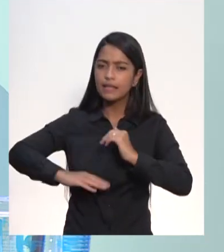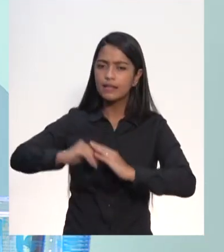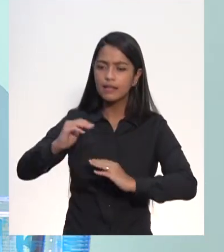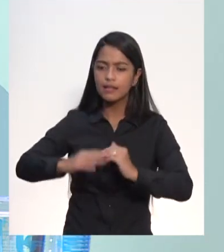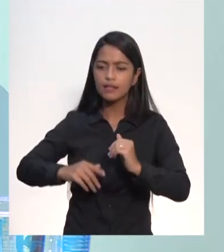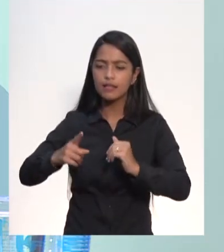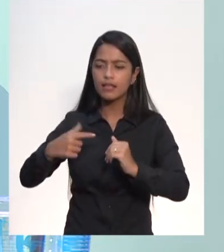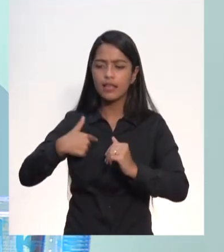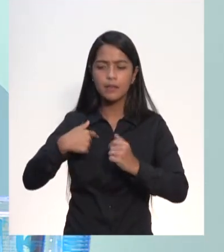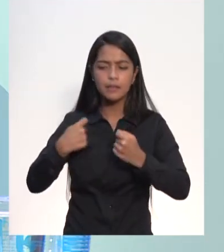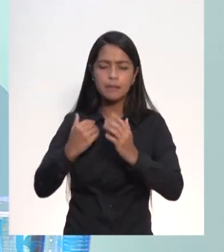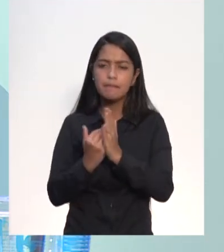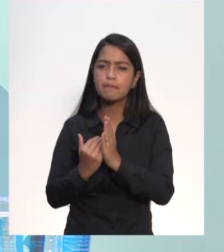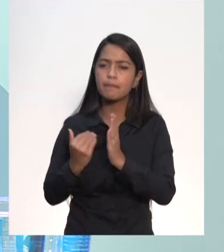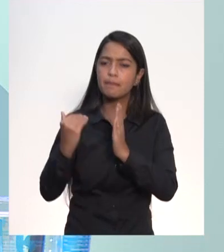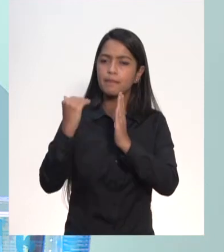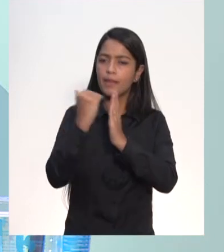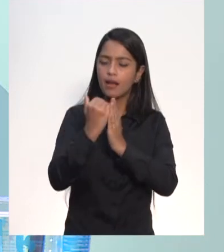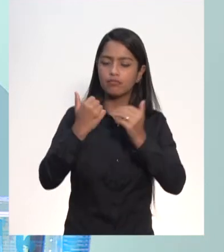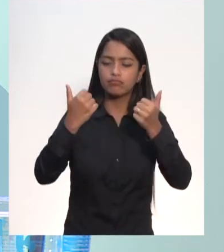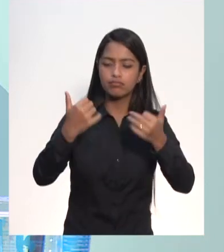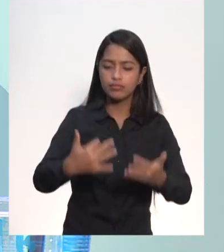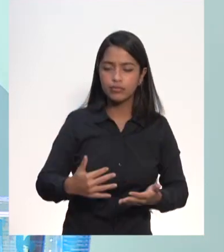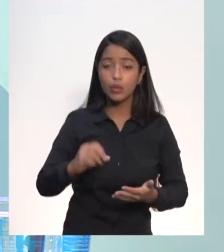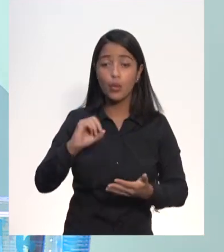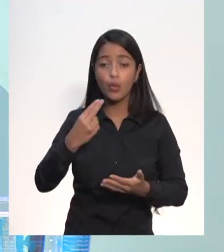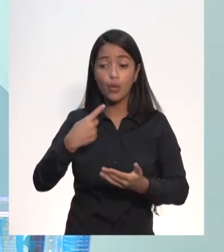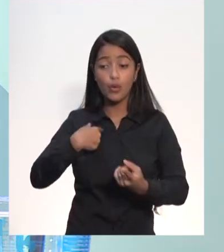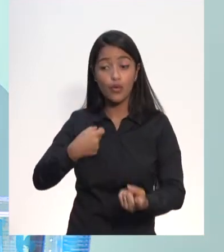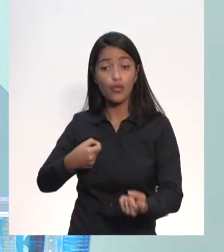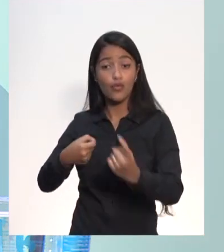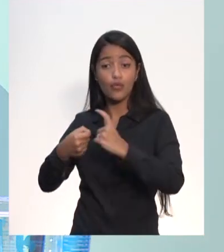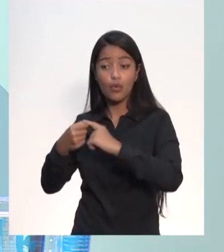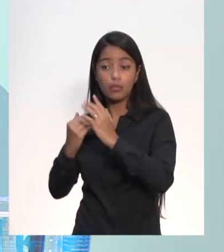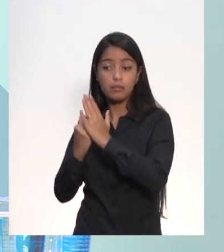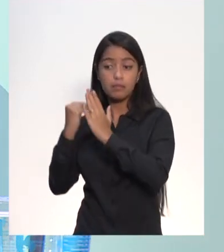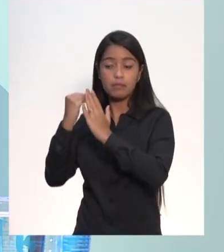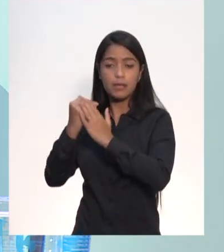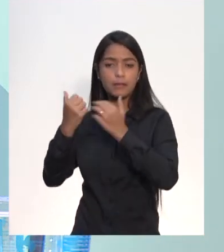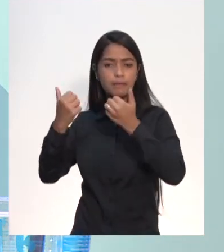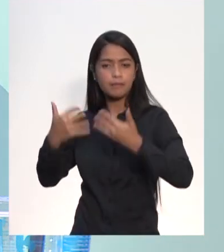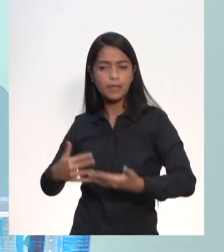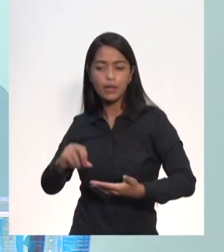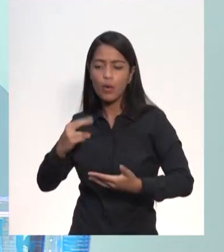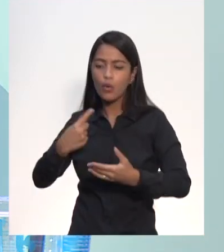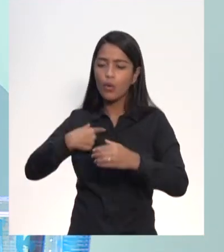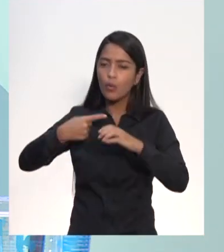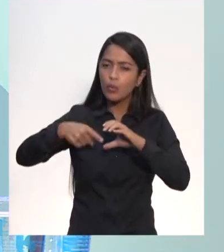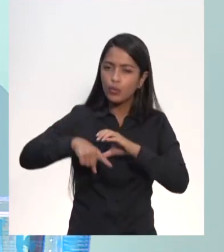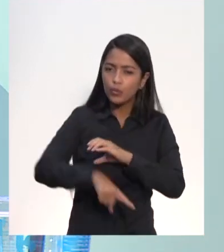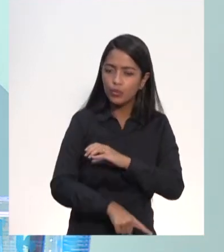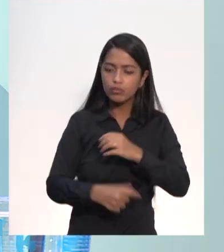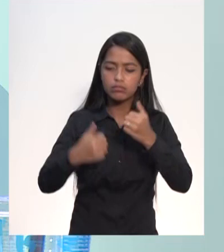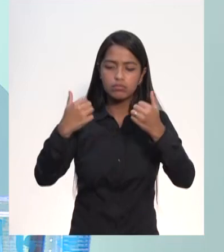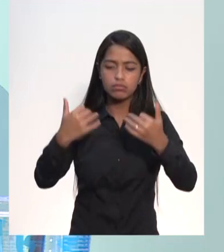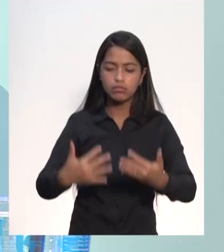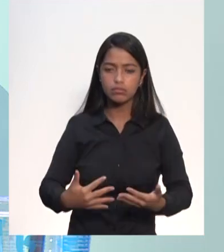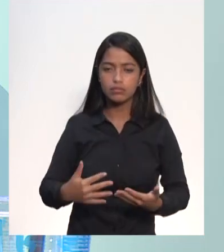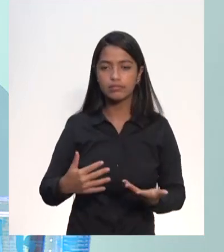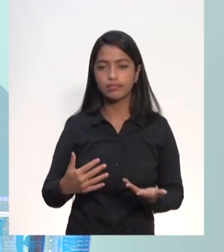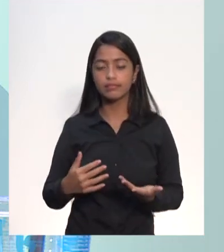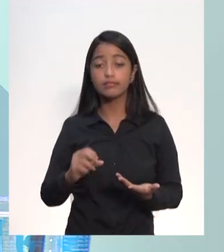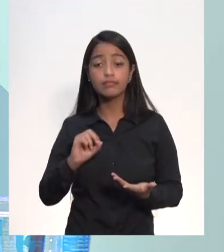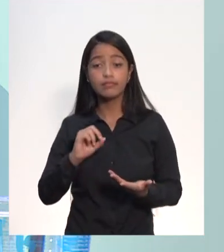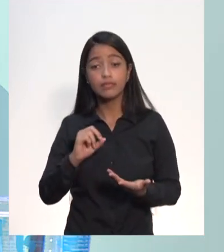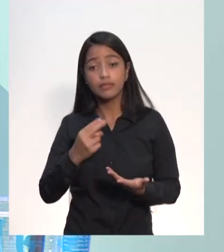pouco, se ela tem que desenvolver uma atividade específica, ou se ela aprofunda, ou mesmo utiliza, como você bem mencionou, para um